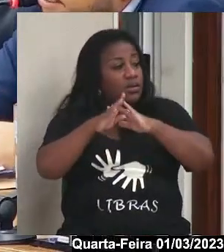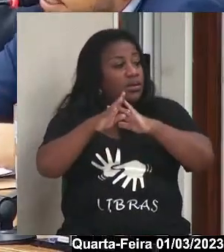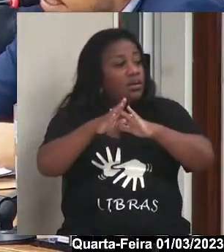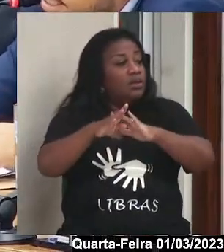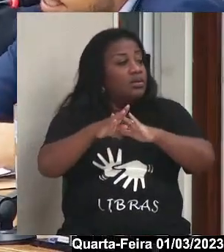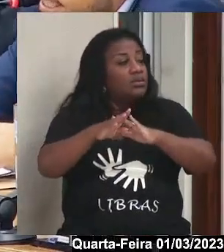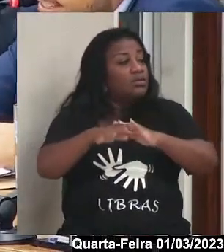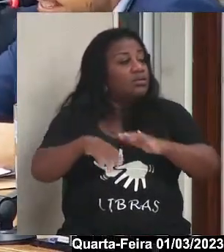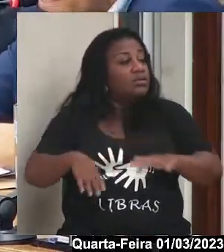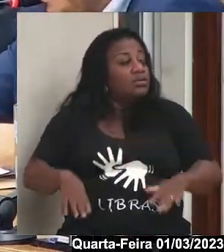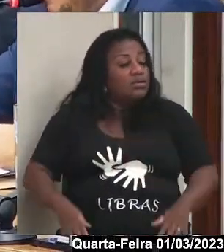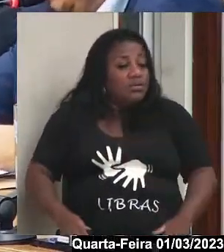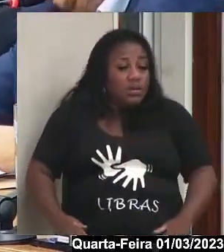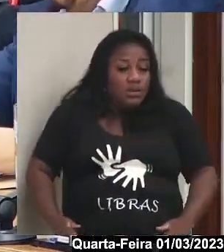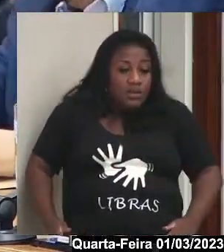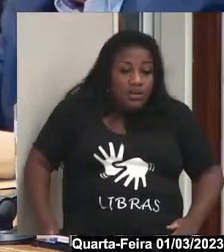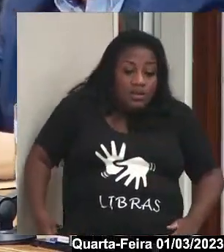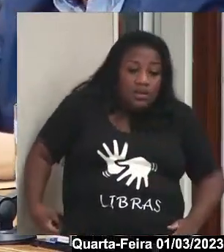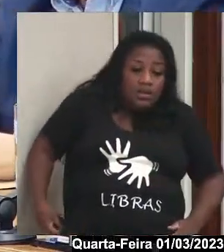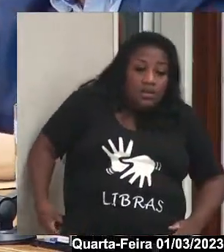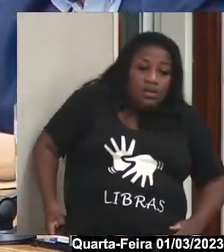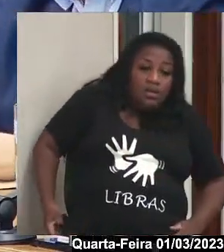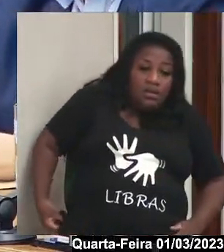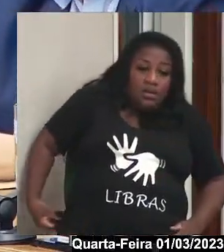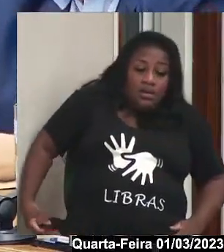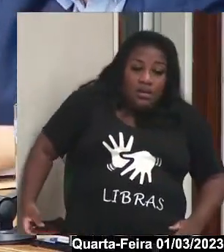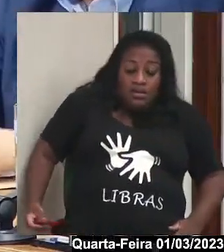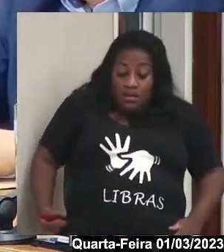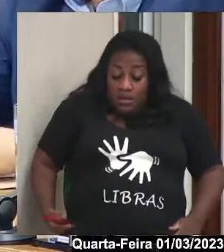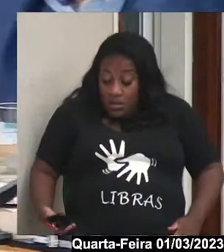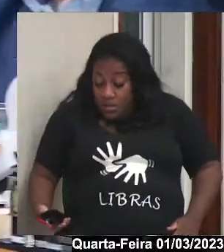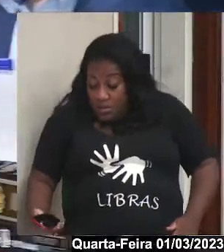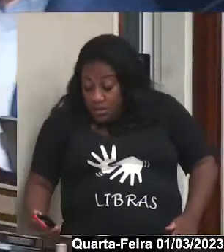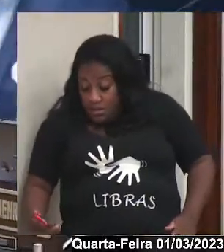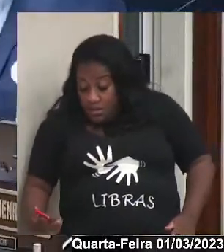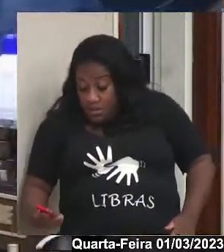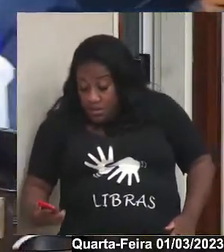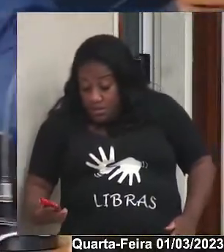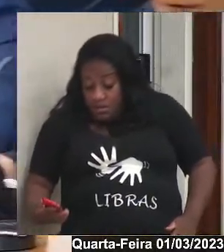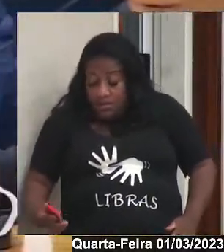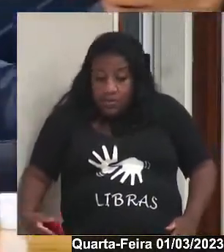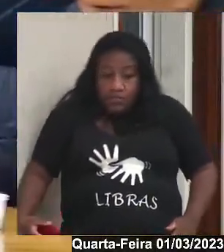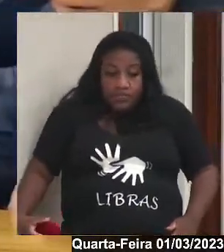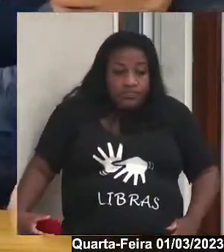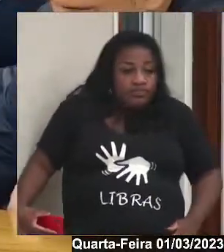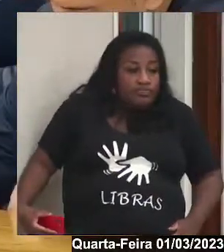Obrigado aí, amigo Lúcio. Tá certo, Dedé. Parabéns pela fala.